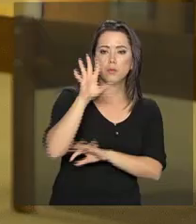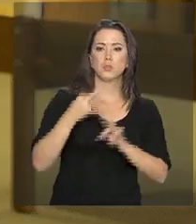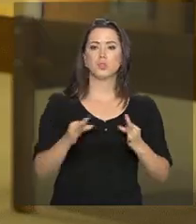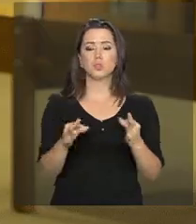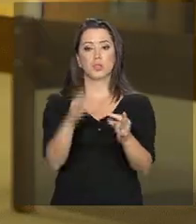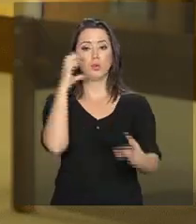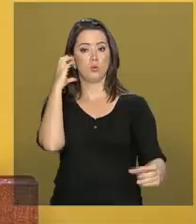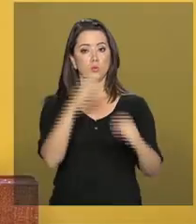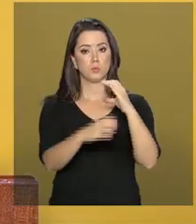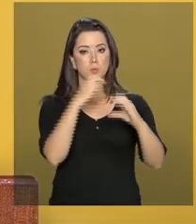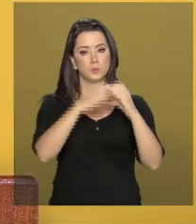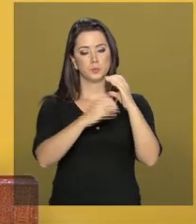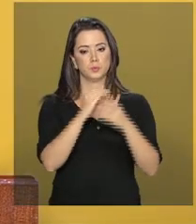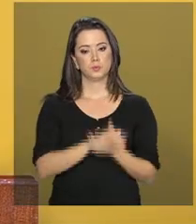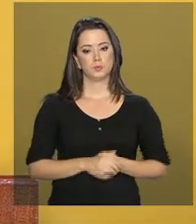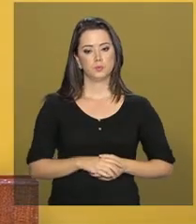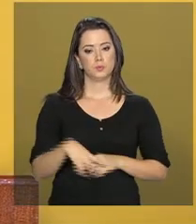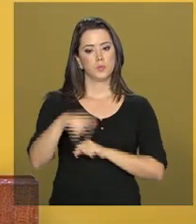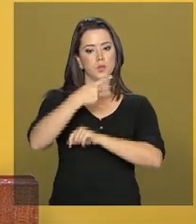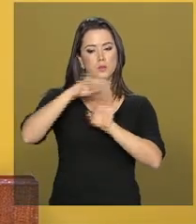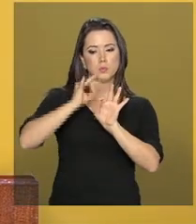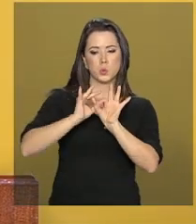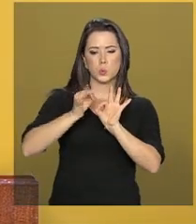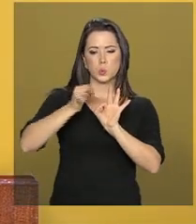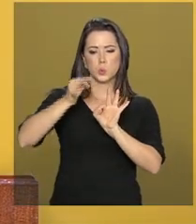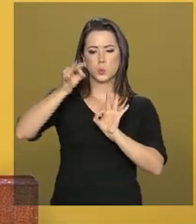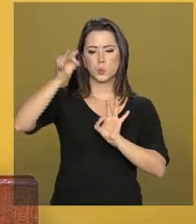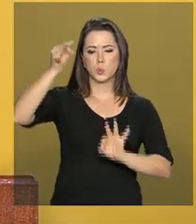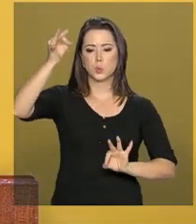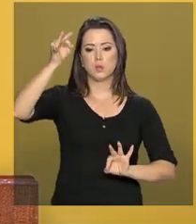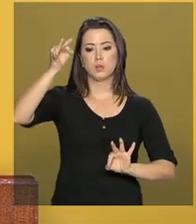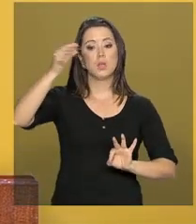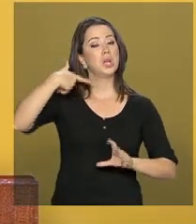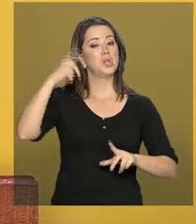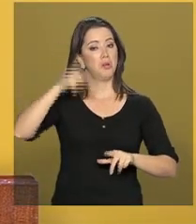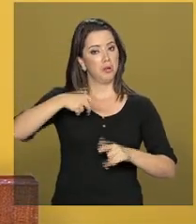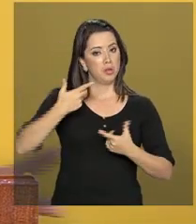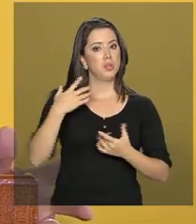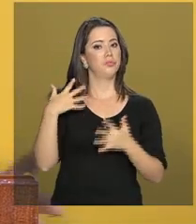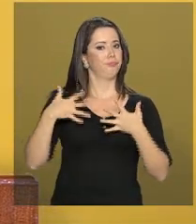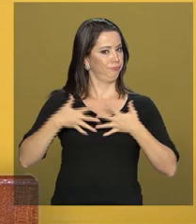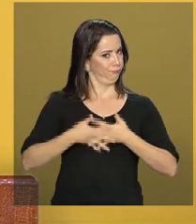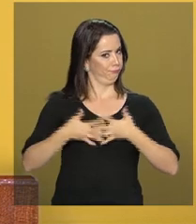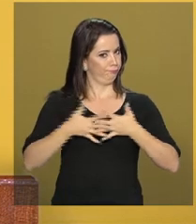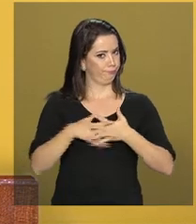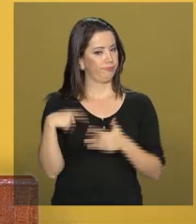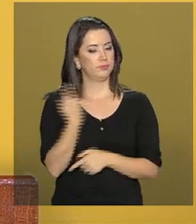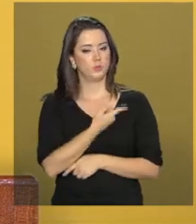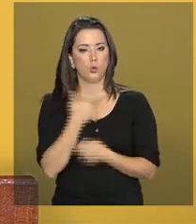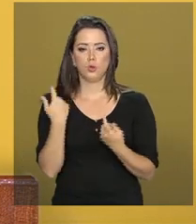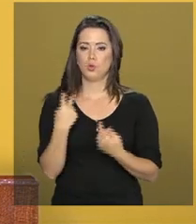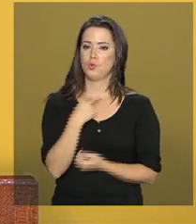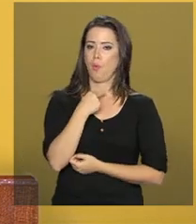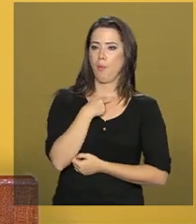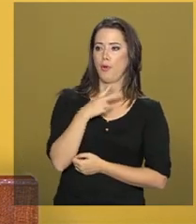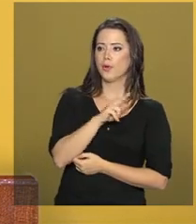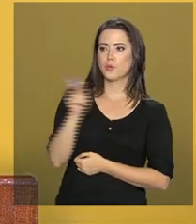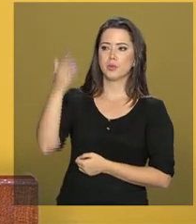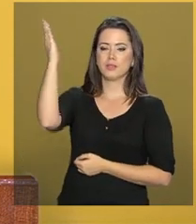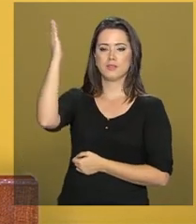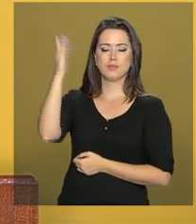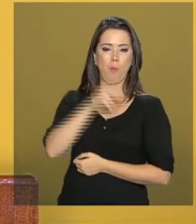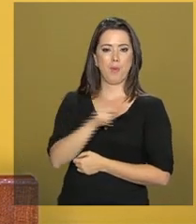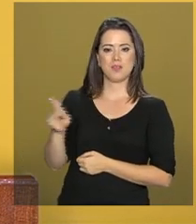comunicações em país continental e complexo como o nosso não pode o presidente da república